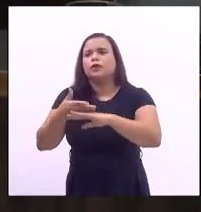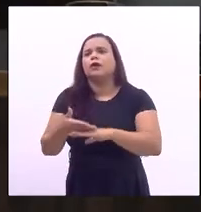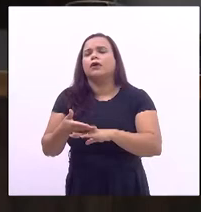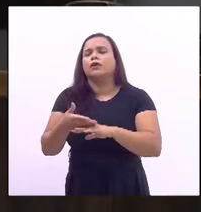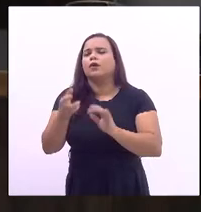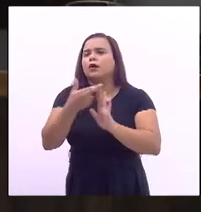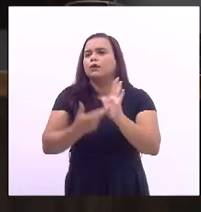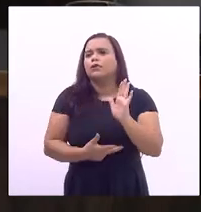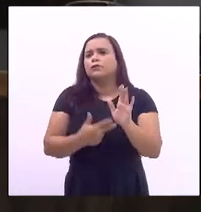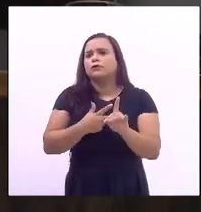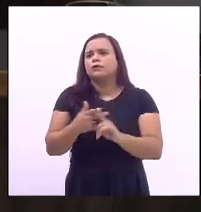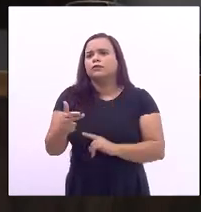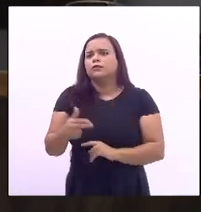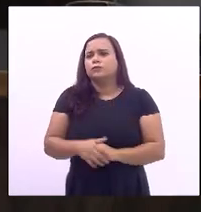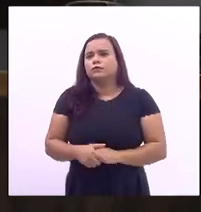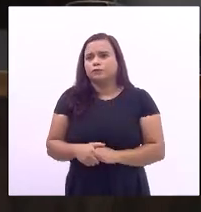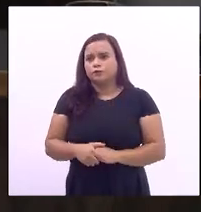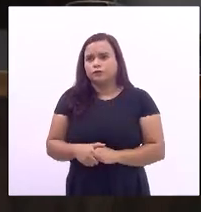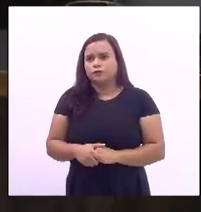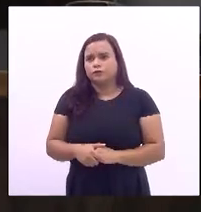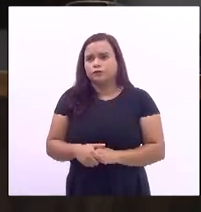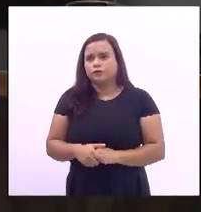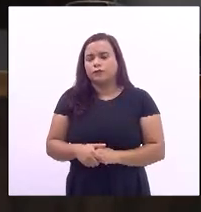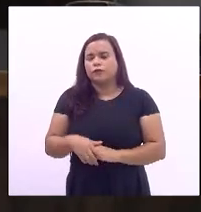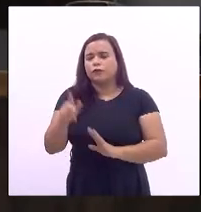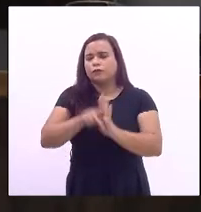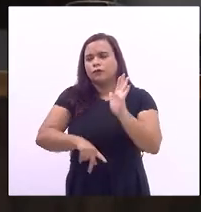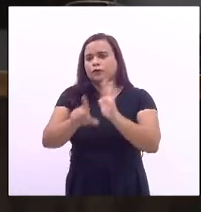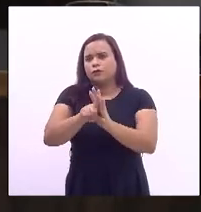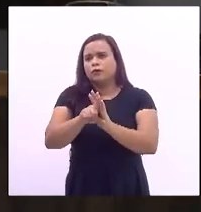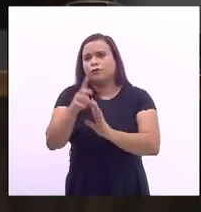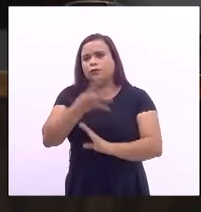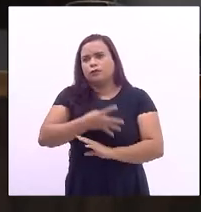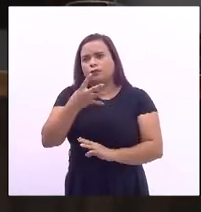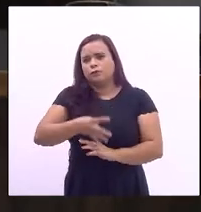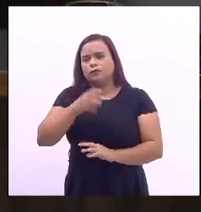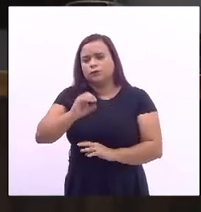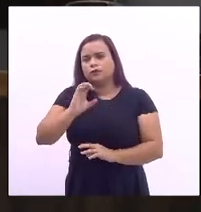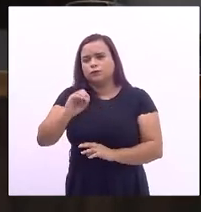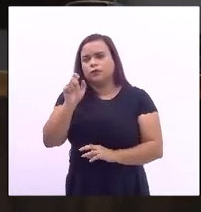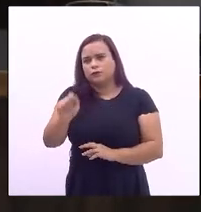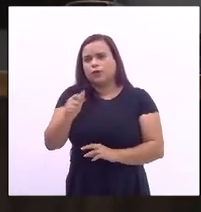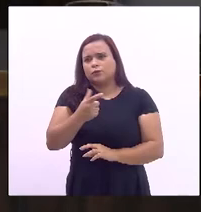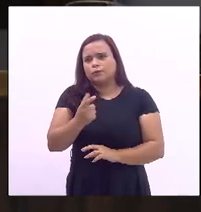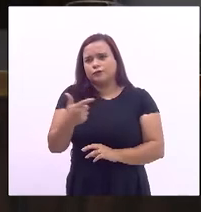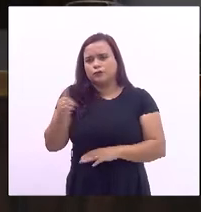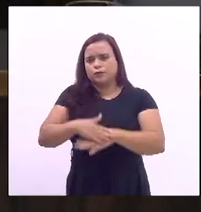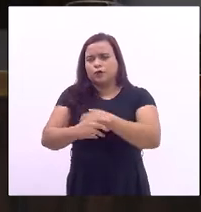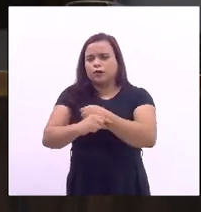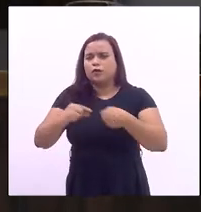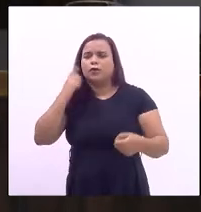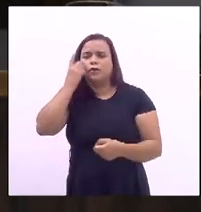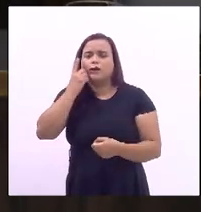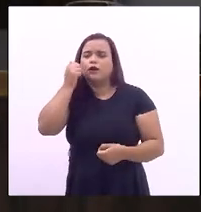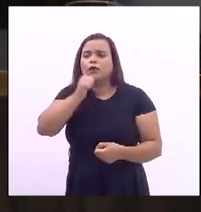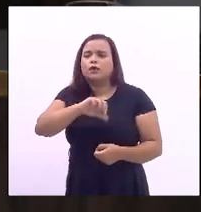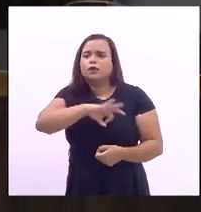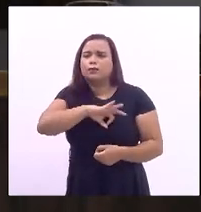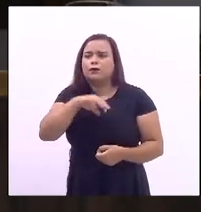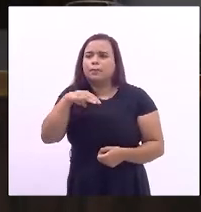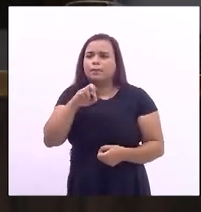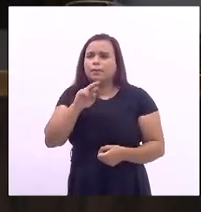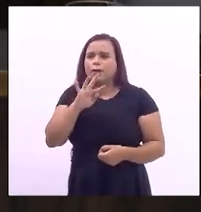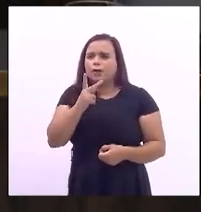vencido o projeto de lei 4400 age 21 de autoria da deputada Martha Rocha